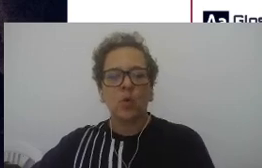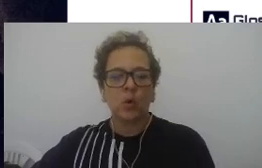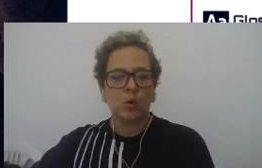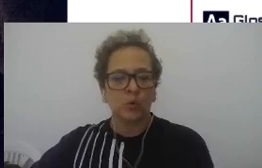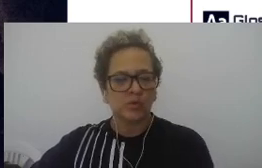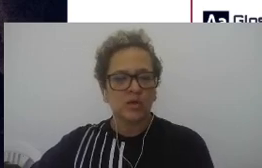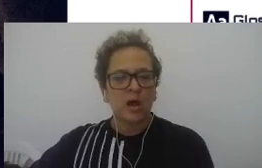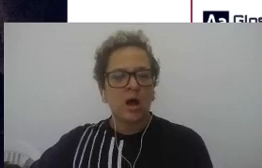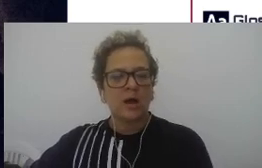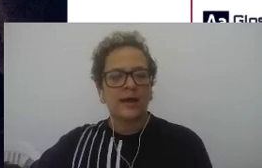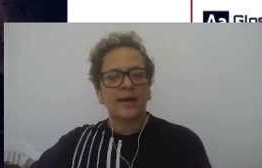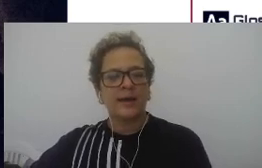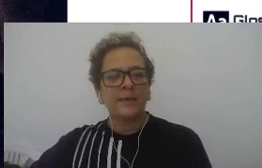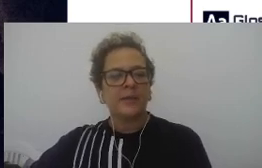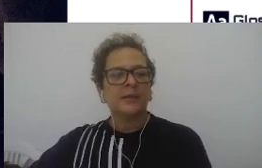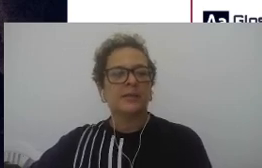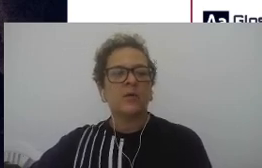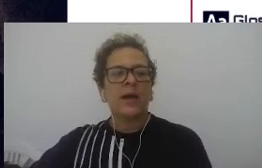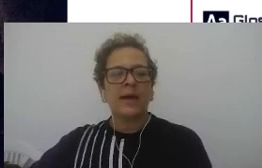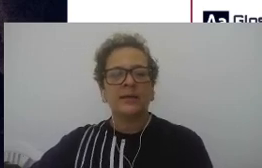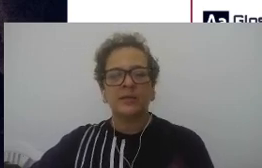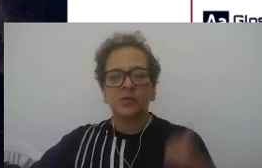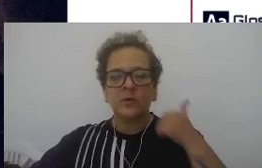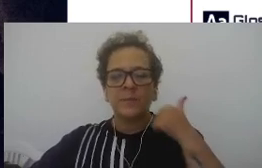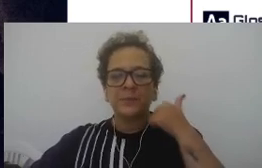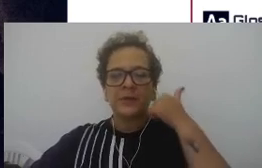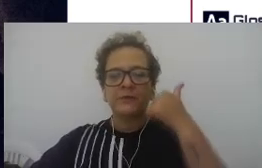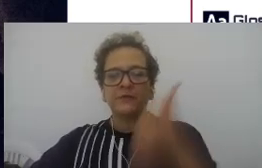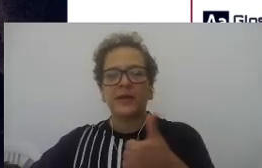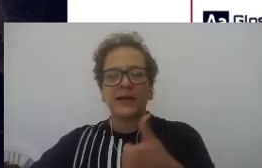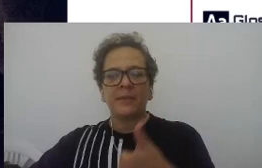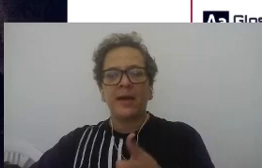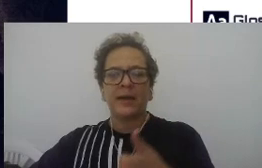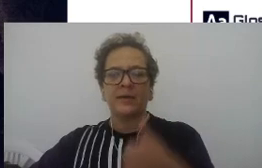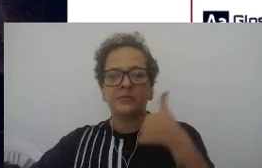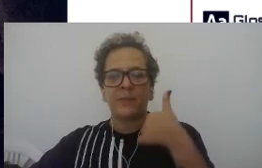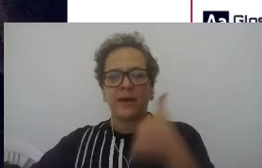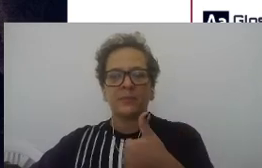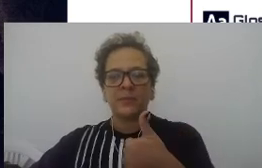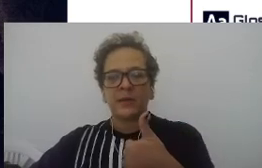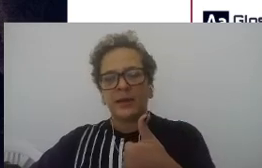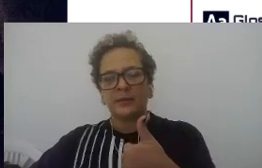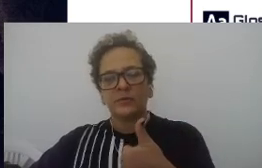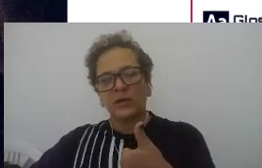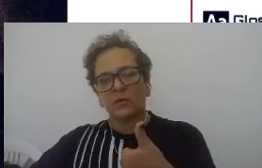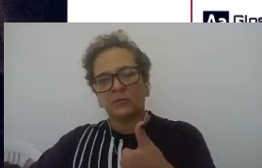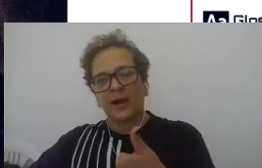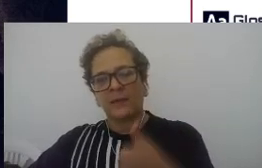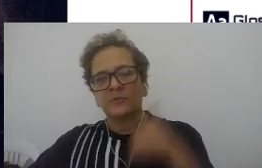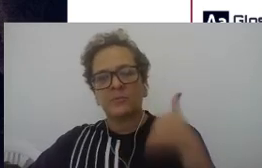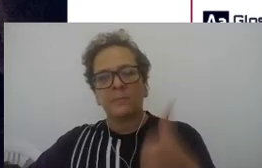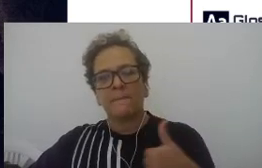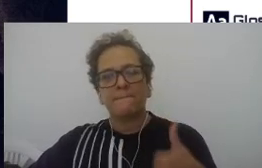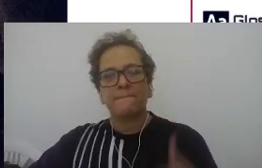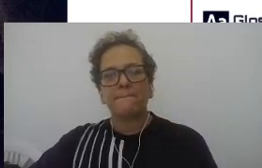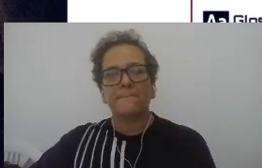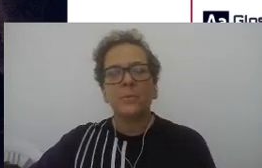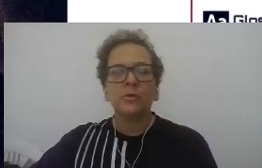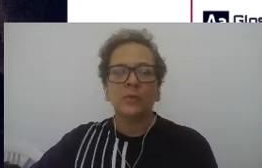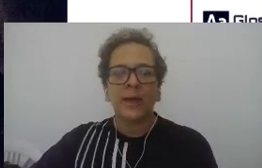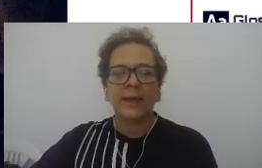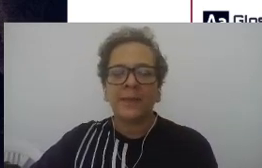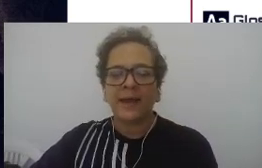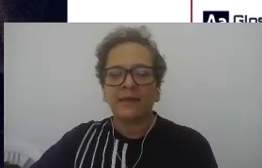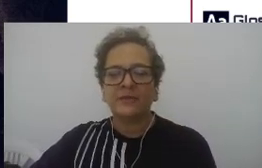escuros Ok então é isso fiquem bem Eu espero nos encontrarmos